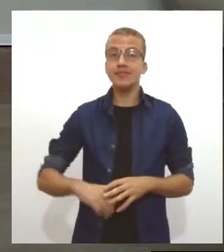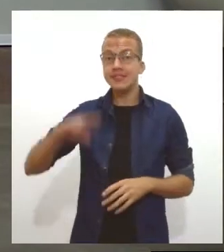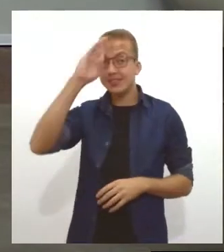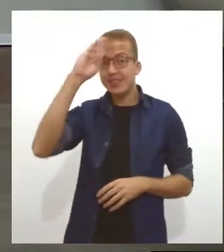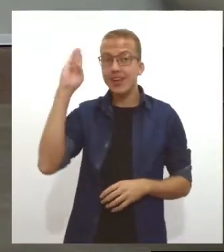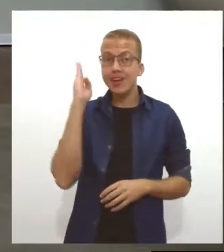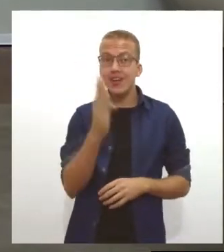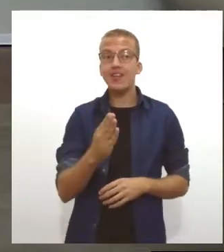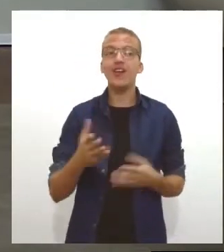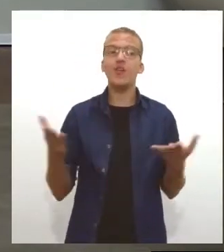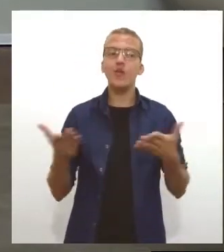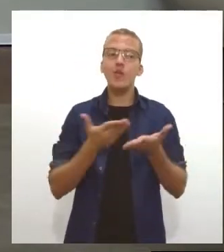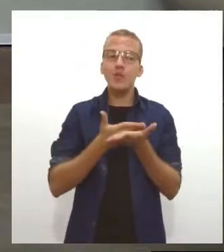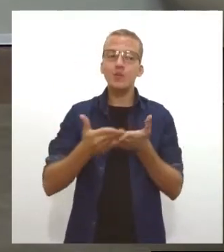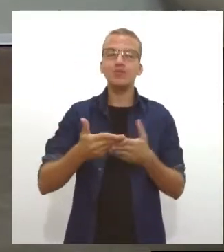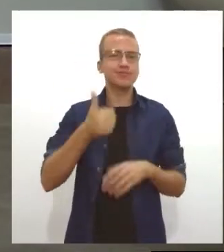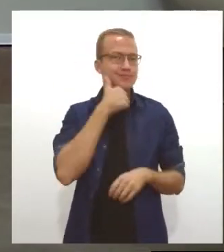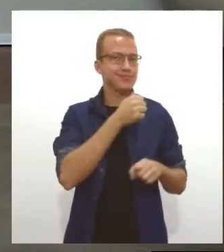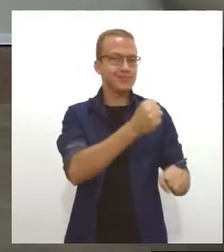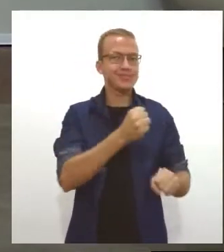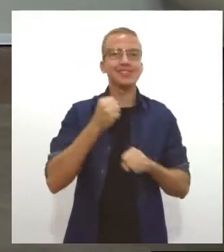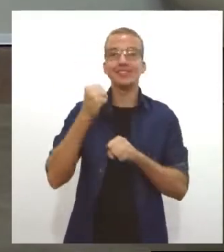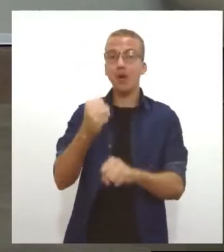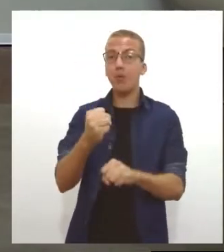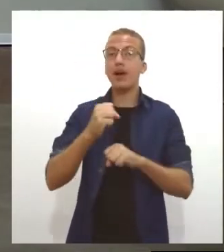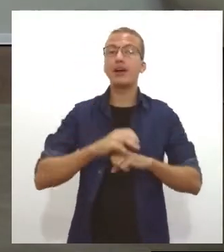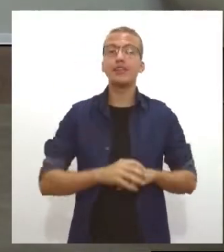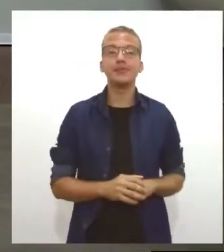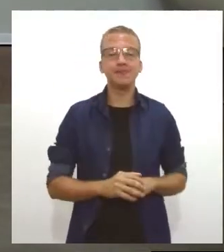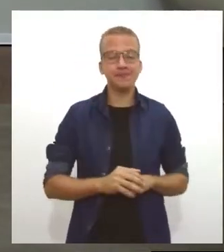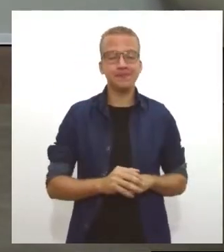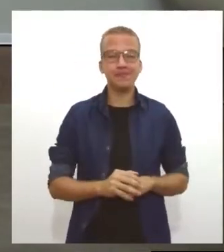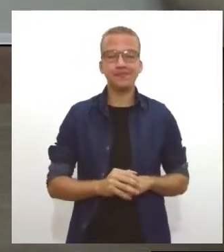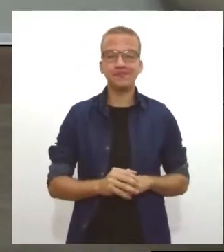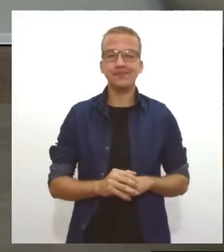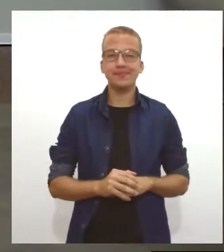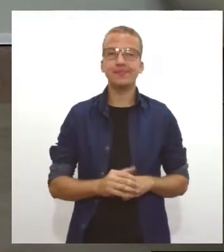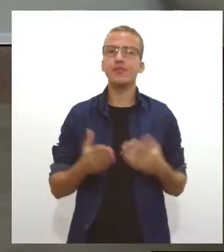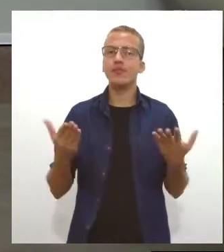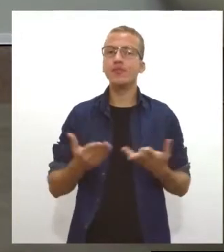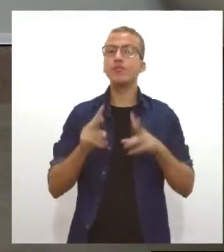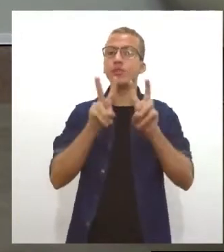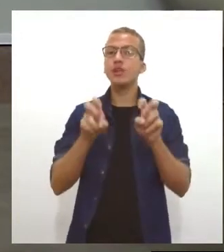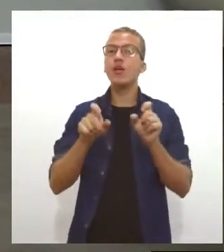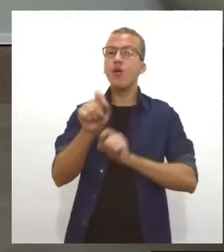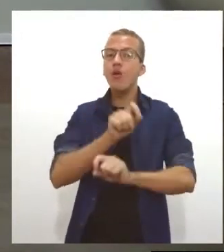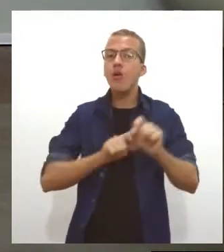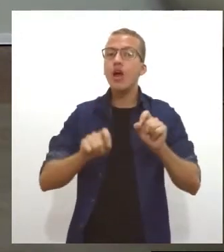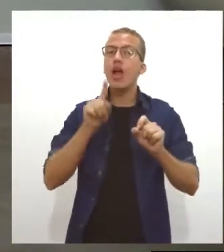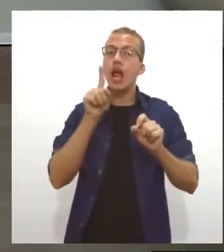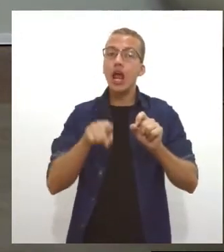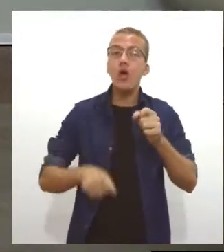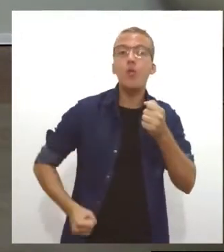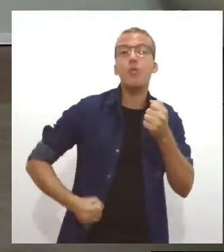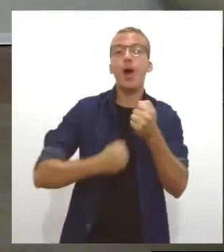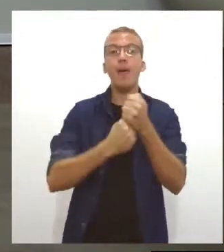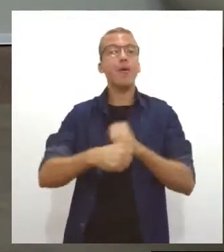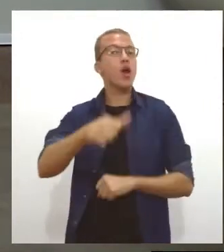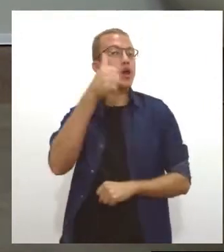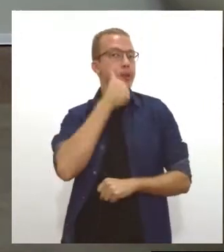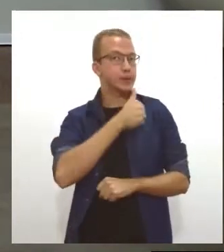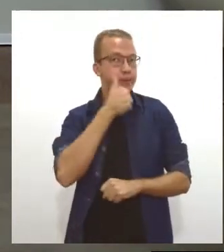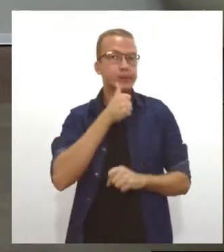está no ar o programa Elas no Comando, para falar sobre benefício para as mulheres vítimas